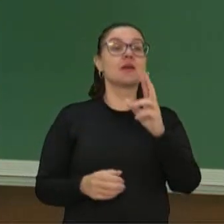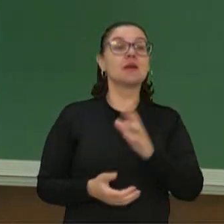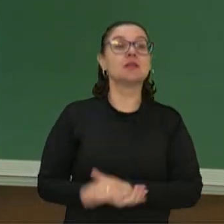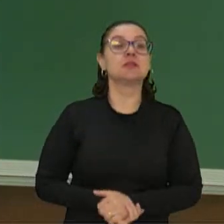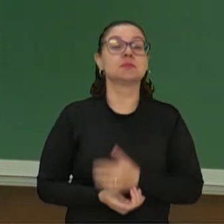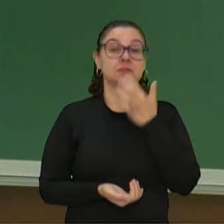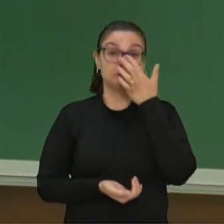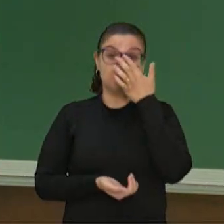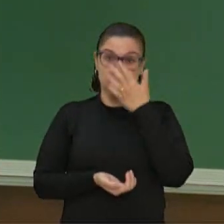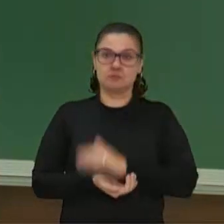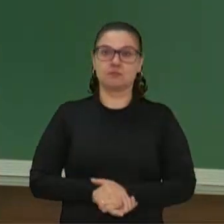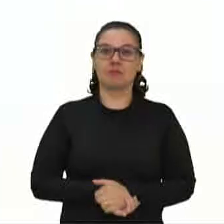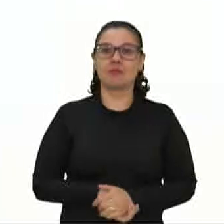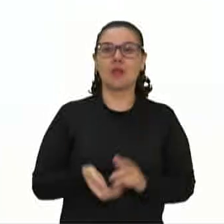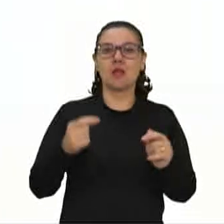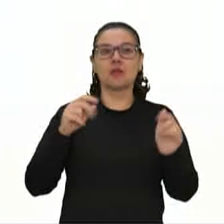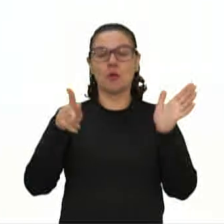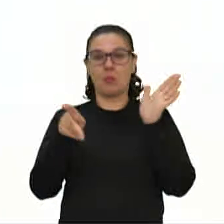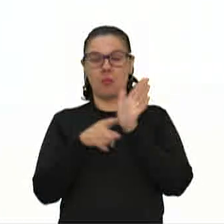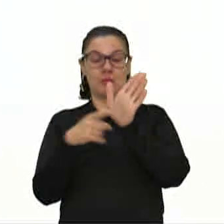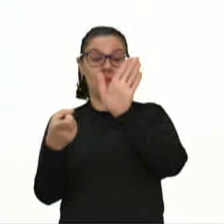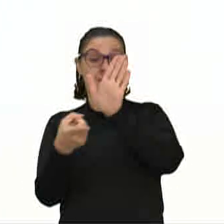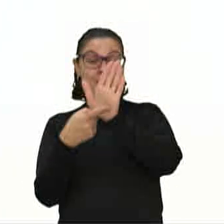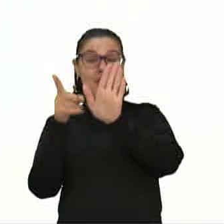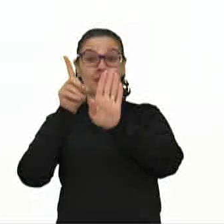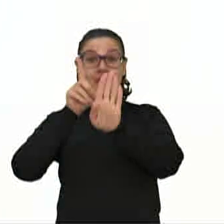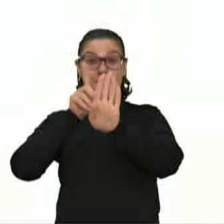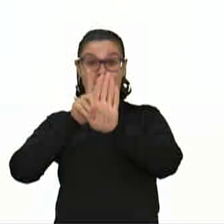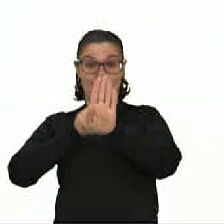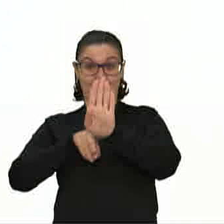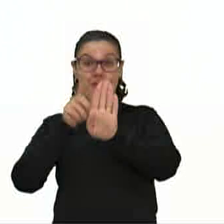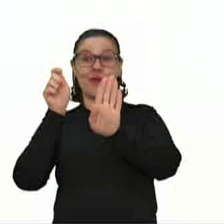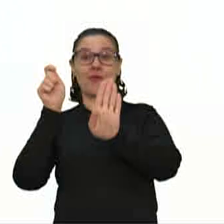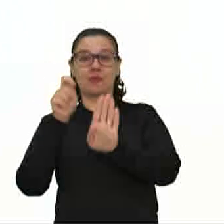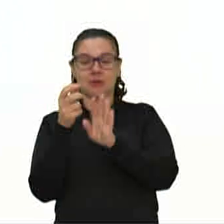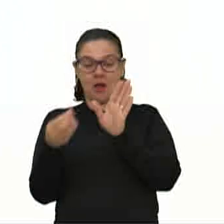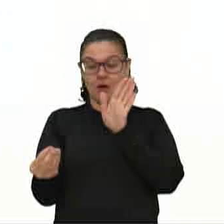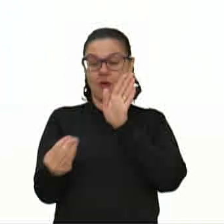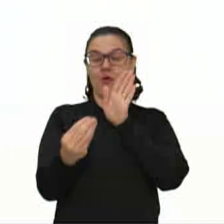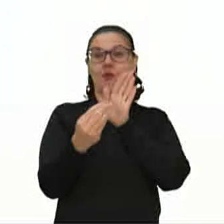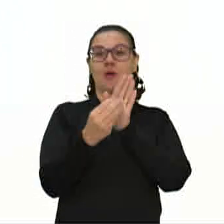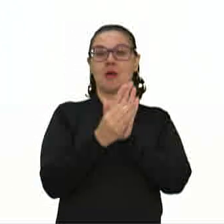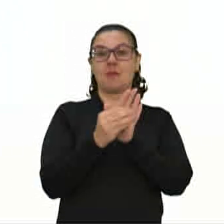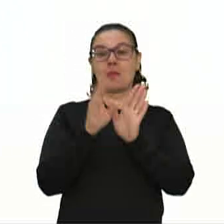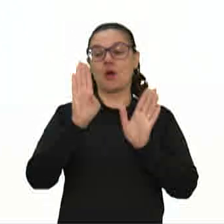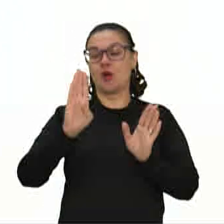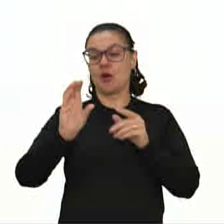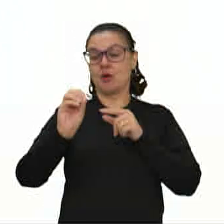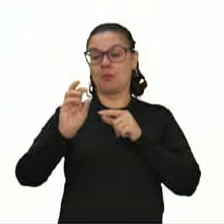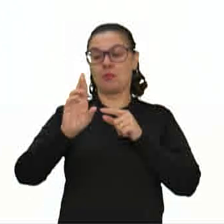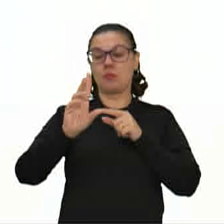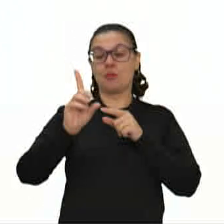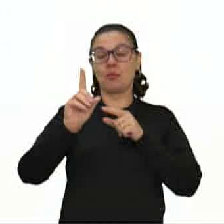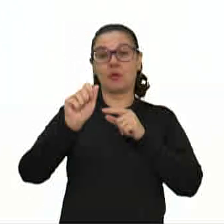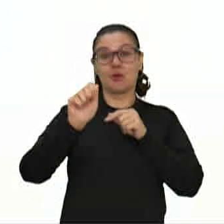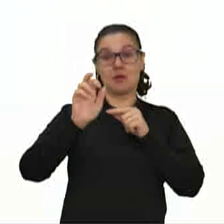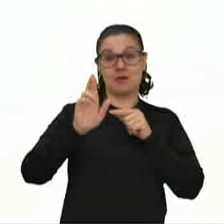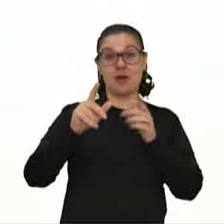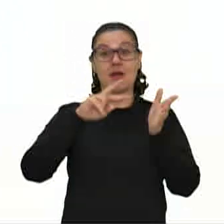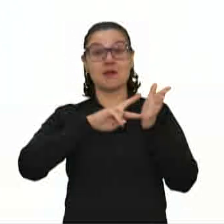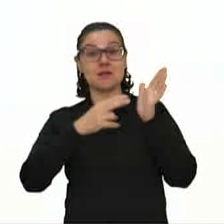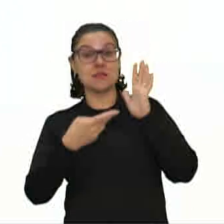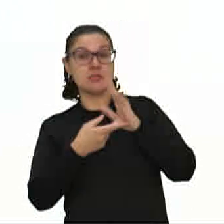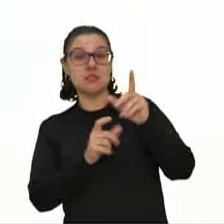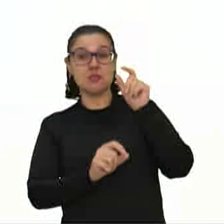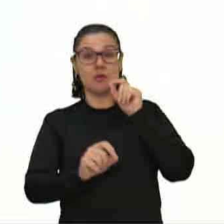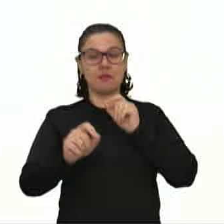nossa questão 3? Em sentido metafórico, podemos compreender que o emprego do vocábulo bordar aqui se realiza no